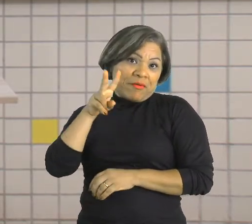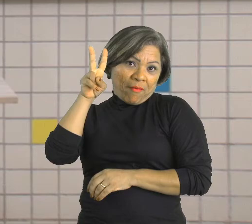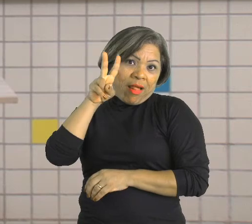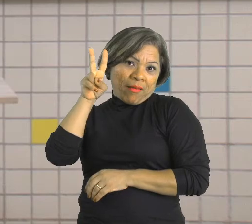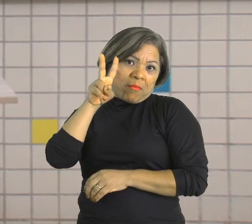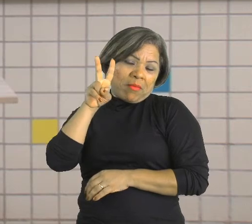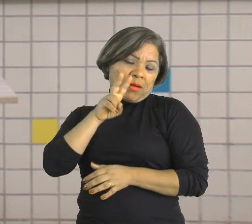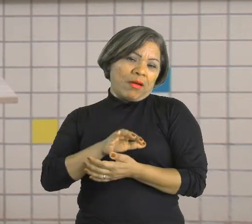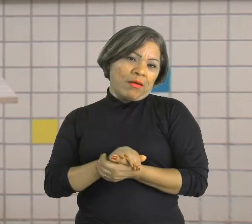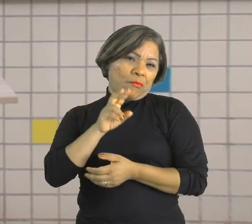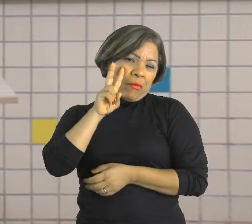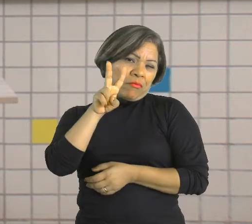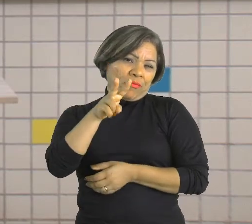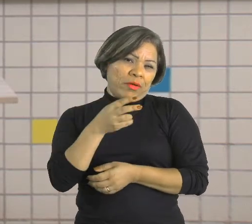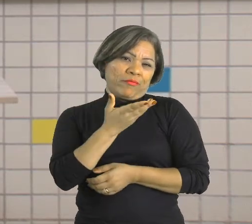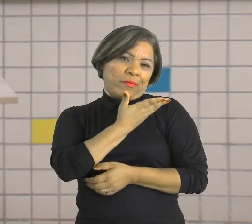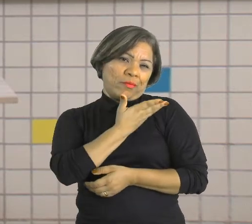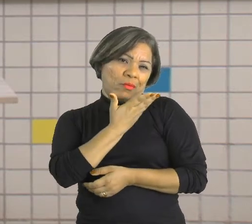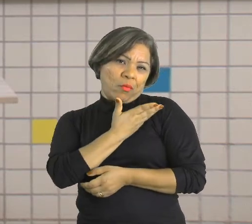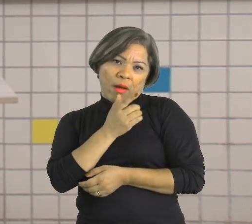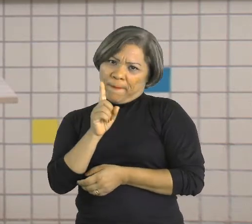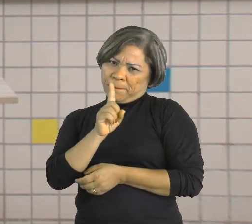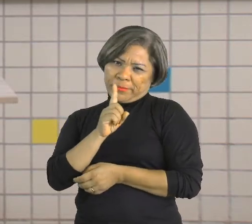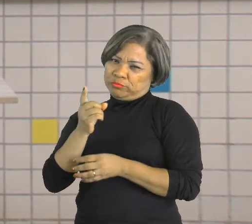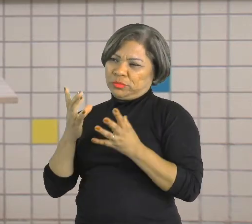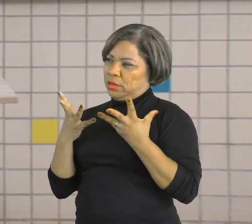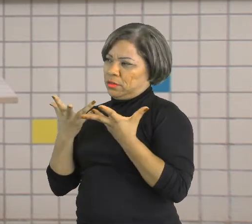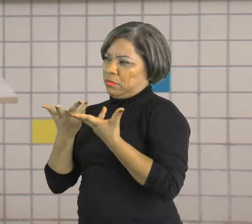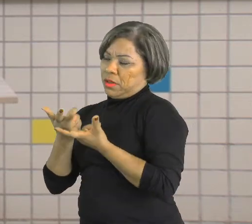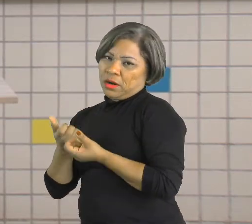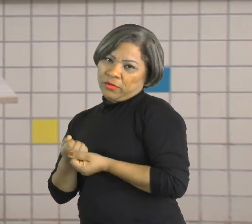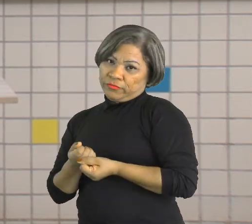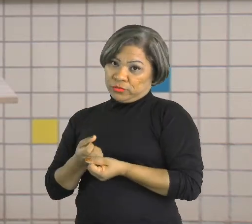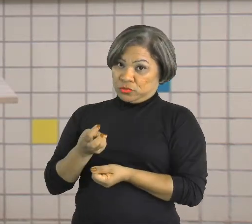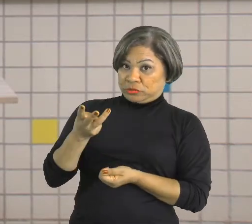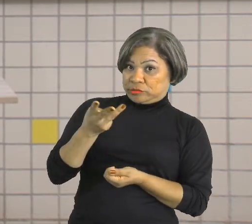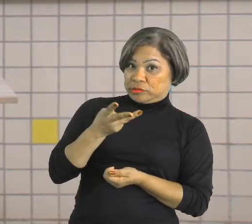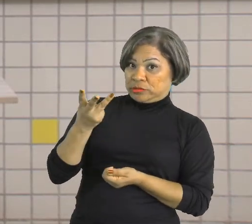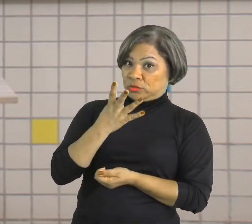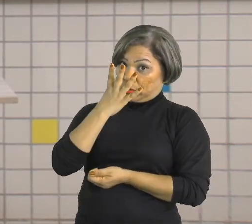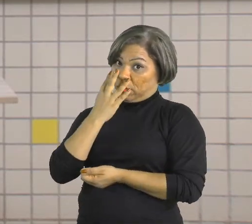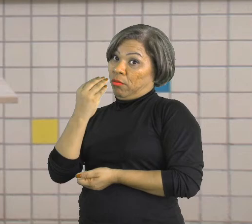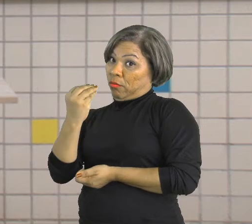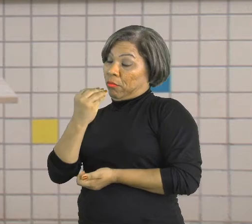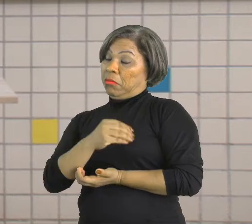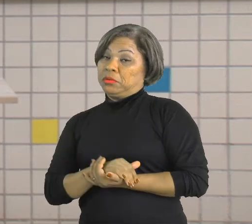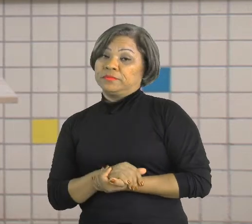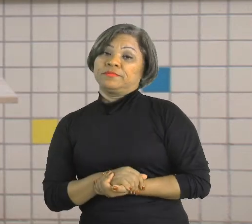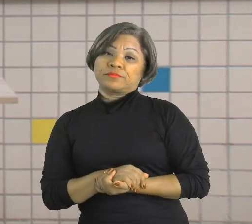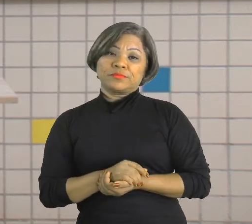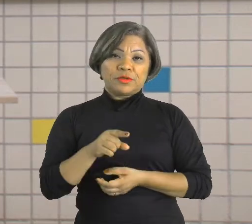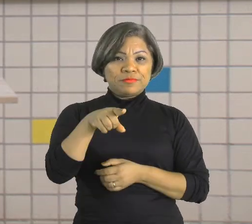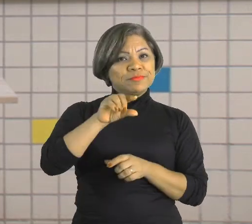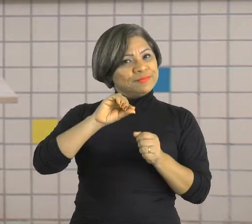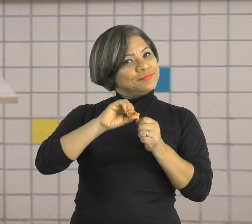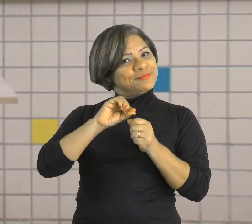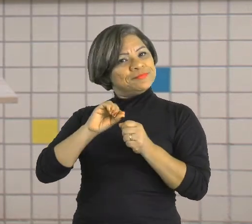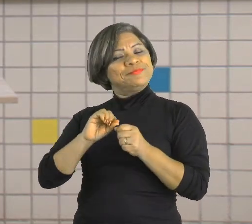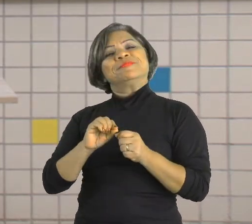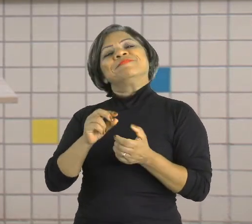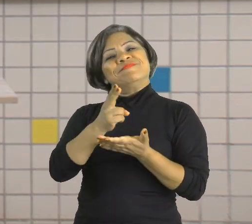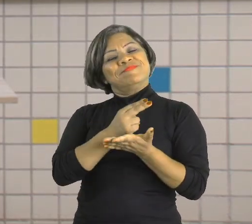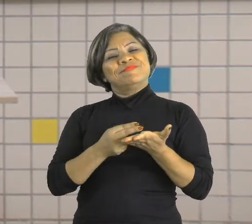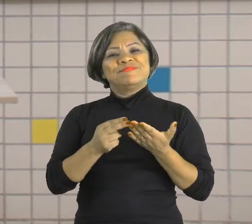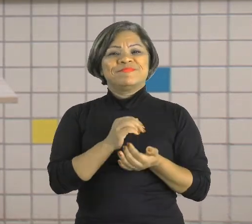que os amigos não fabulosos eram 3 lobos, né? Então, você vai fazer todo esse desenho aí. Vamos para a